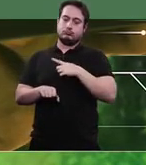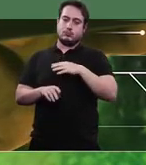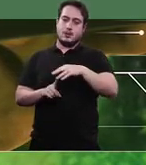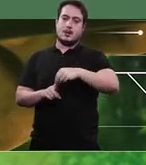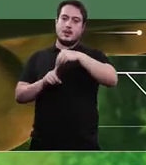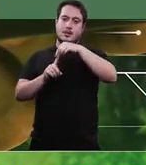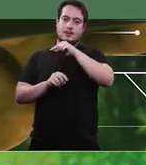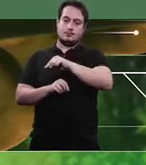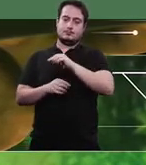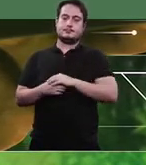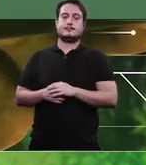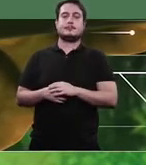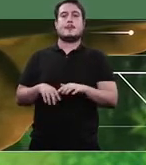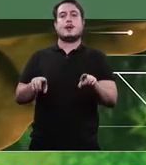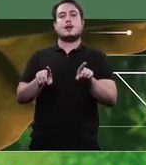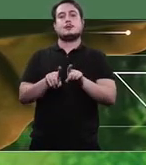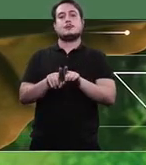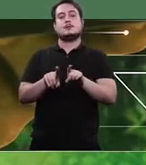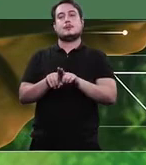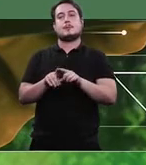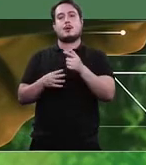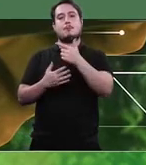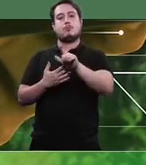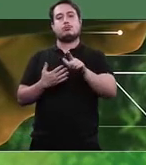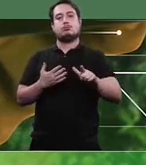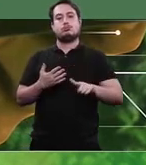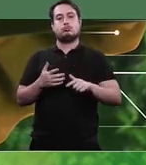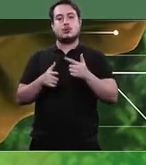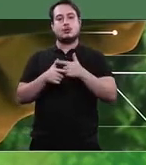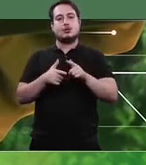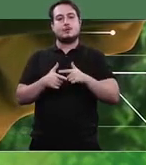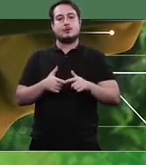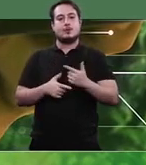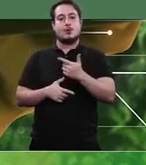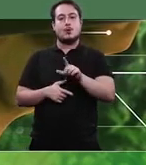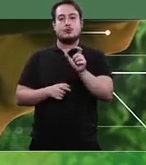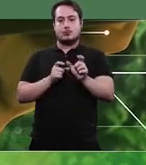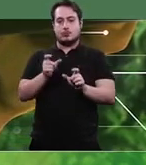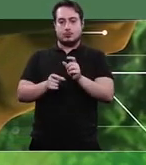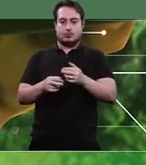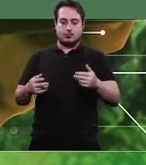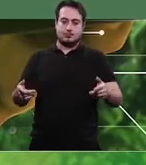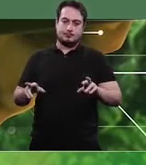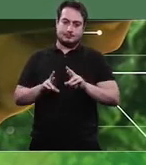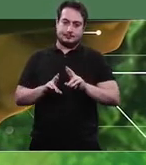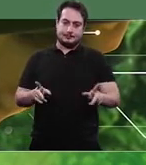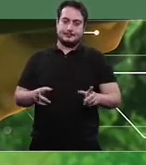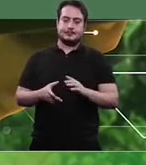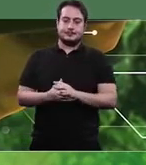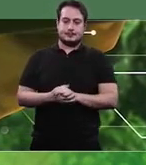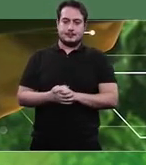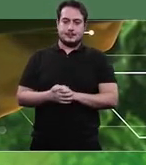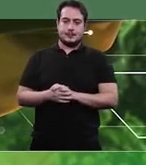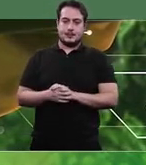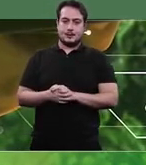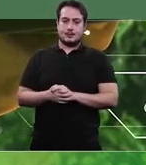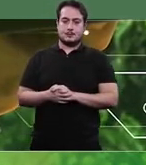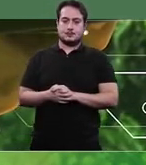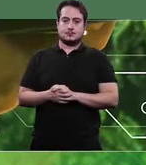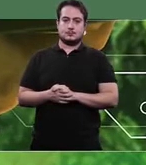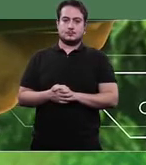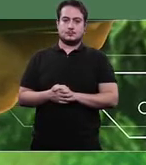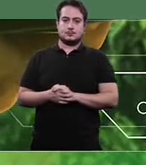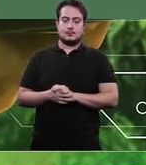pela soja e o restante se dividindo em outros produtos, além desses que a gente está focando